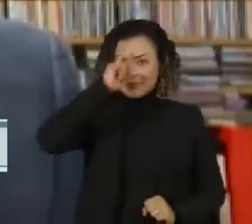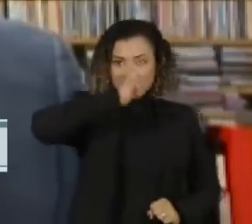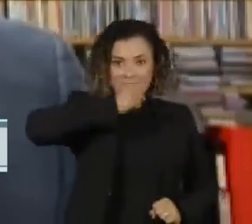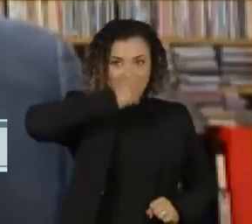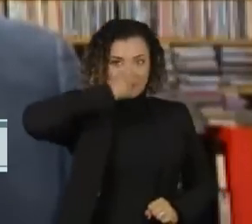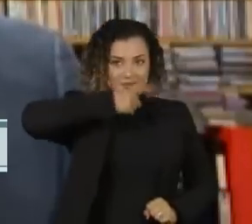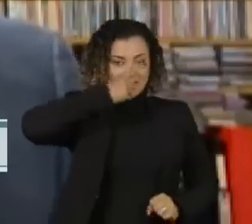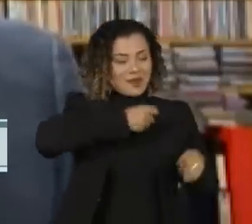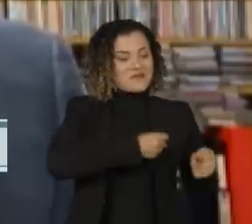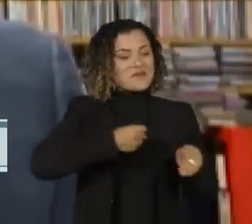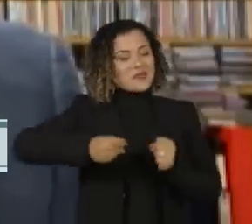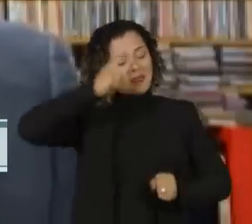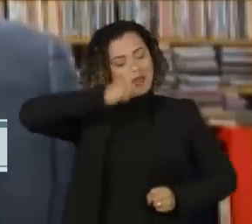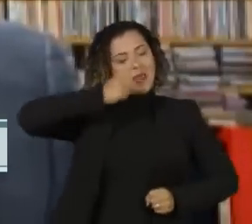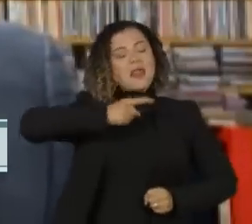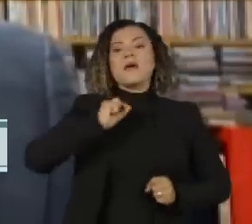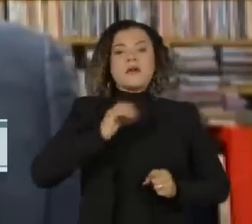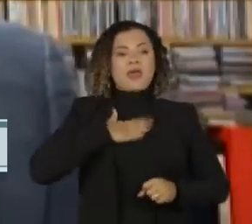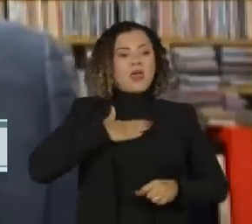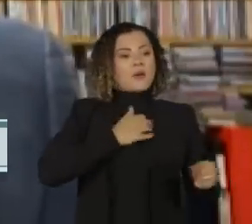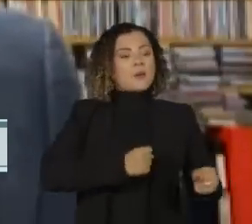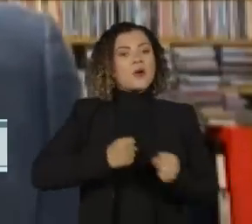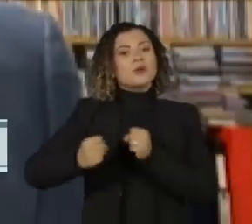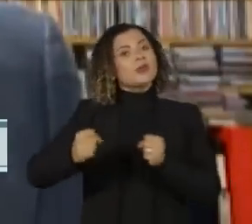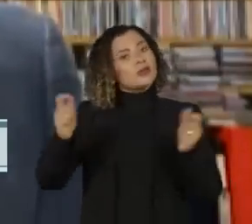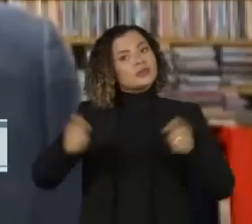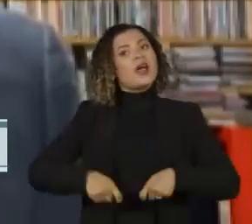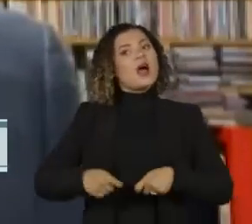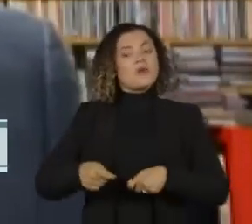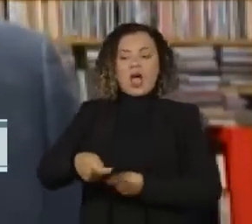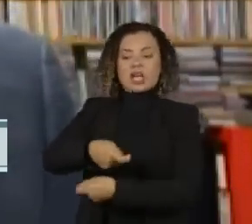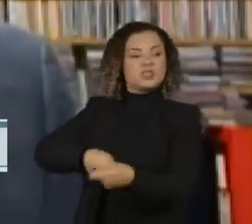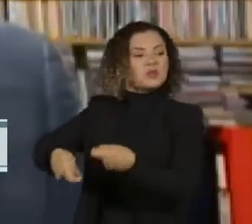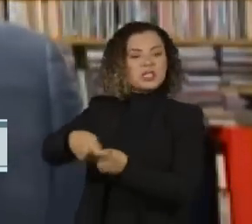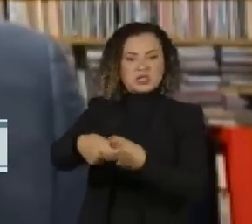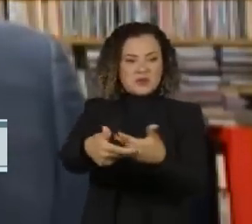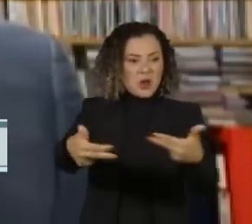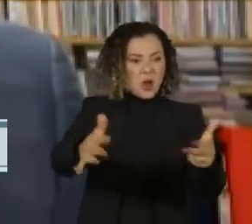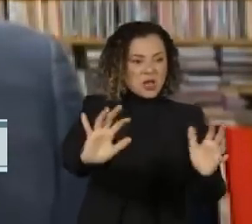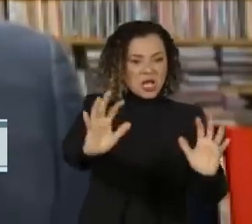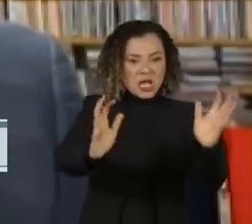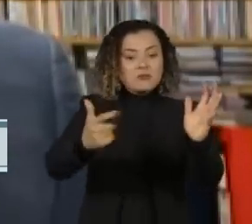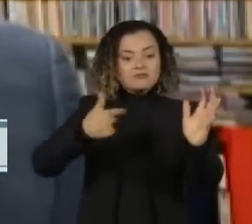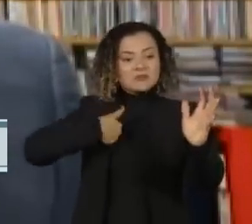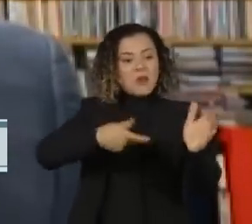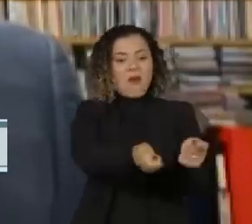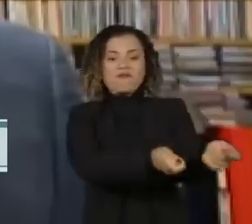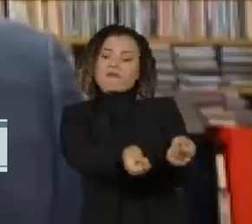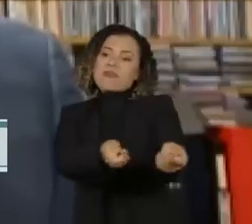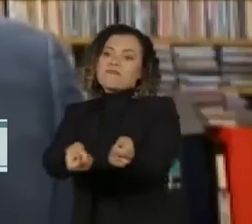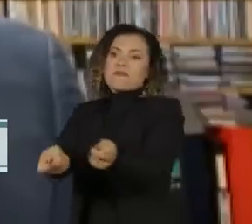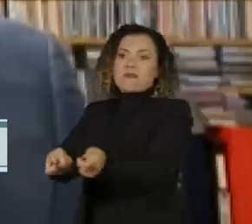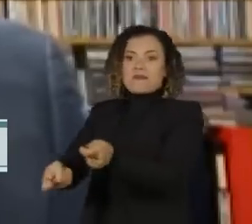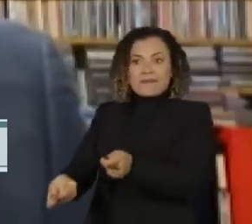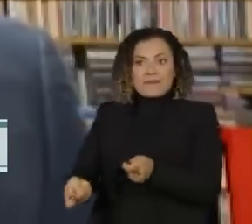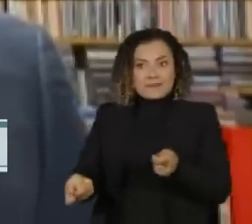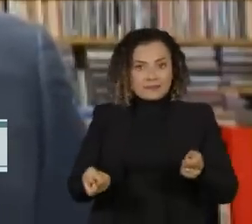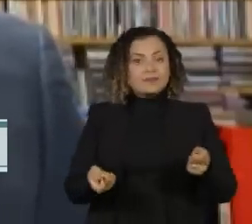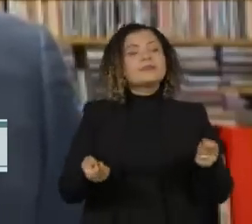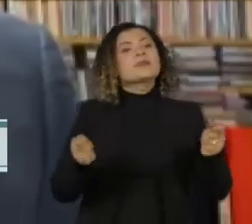autoritárioismo é o uso das prerrogativas administrativas do presidente